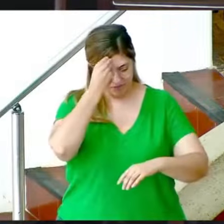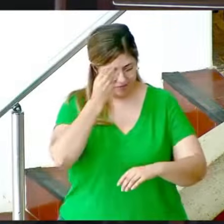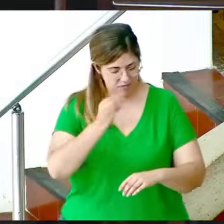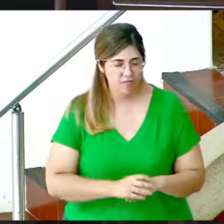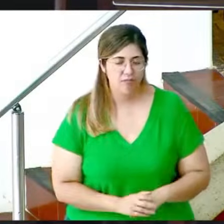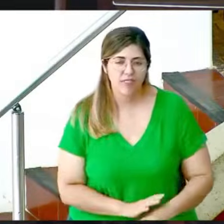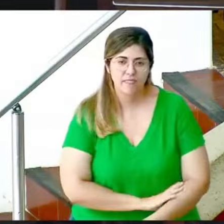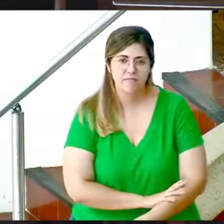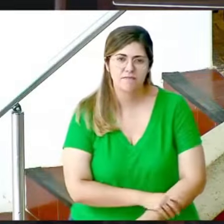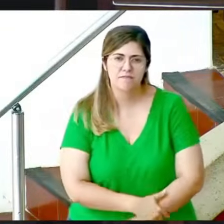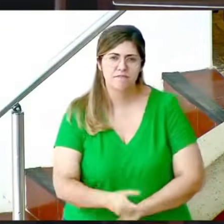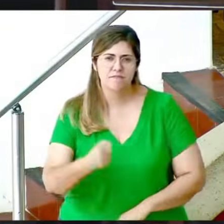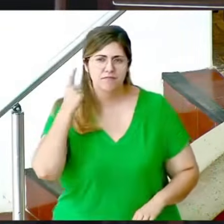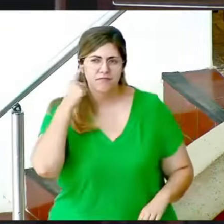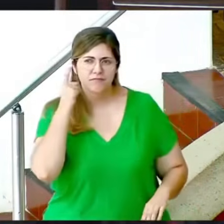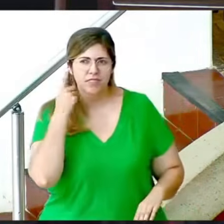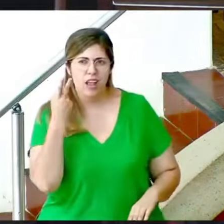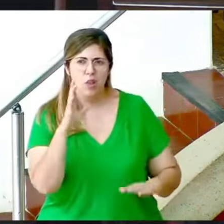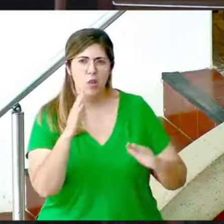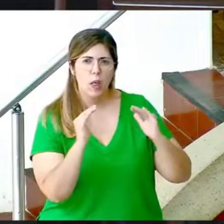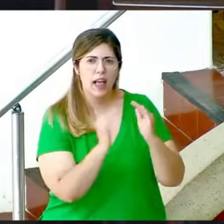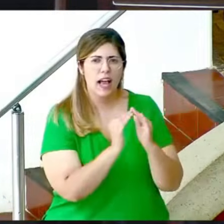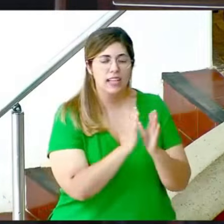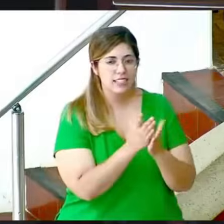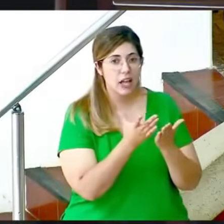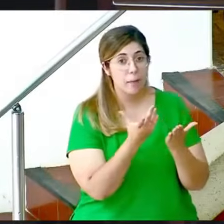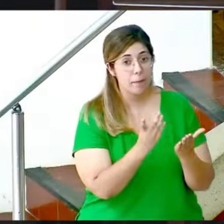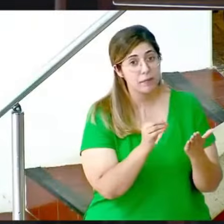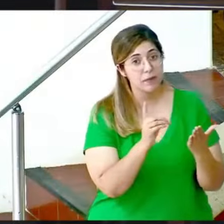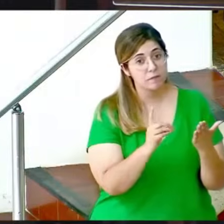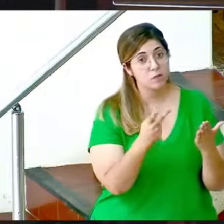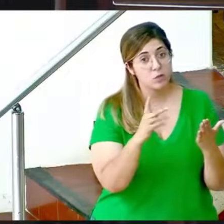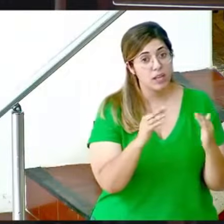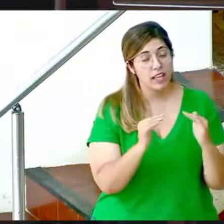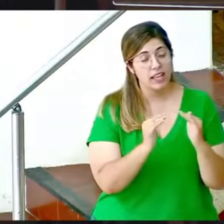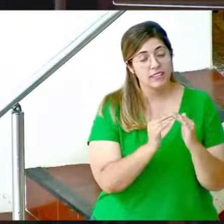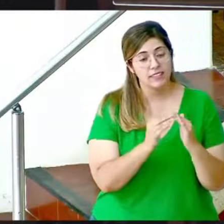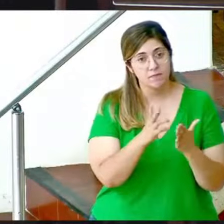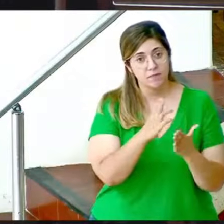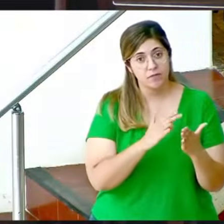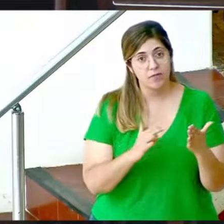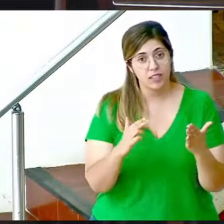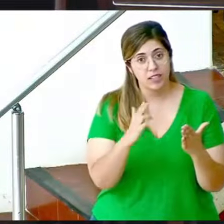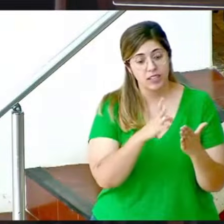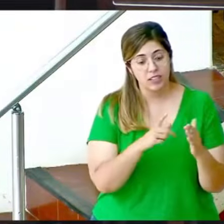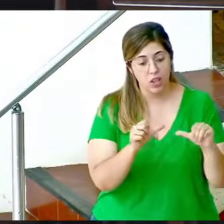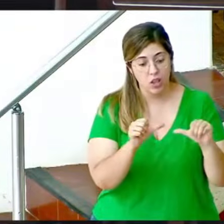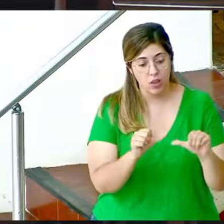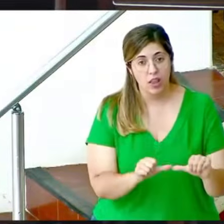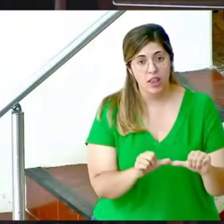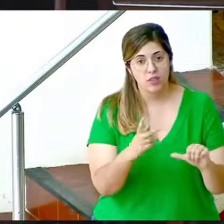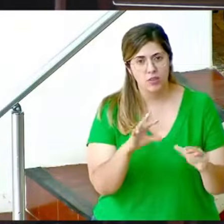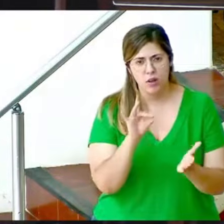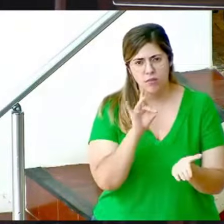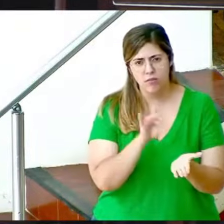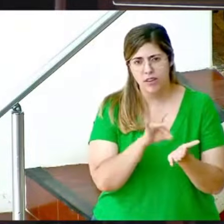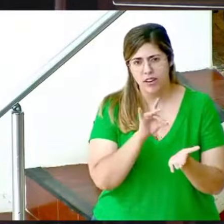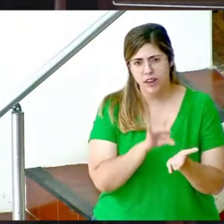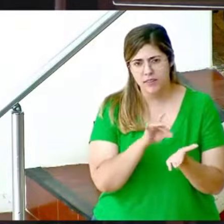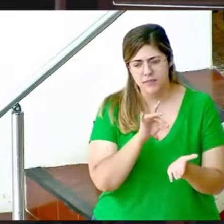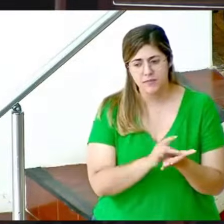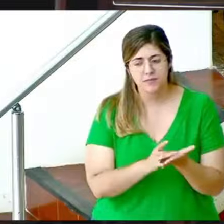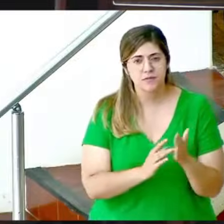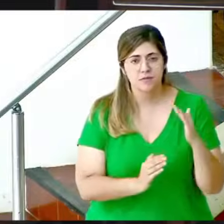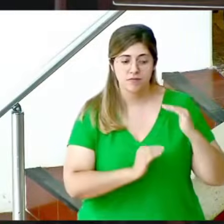a Bíblia lá e vocês lá. Por que o pastor está falando disso? Porque este é o local da sua verdade. Você vai